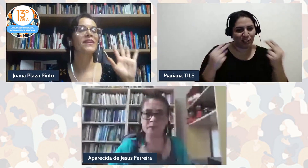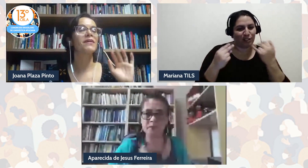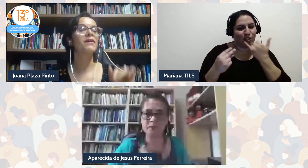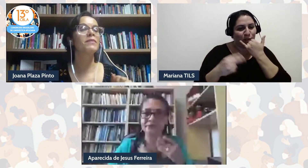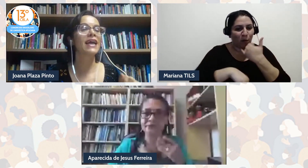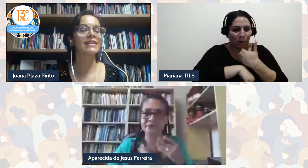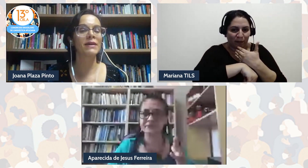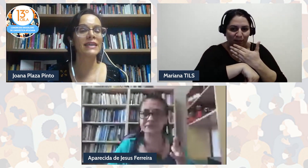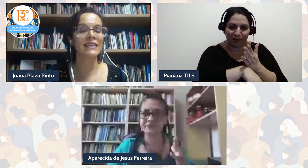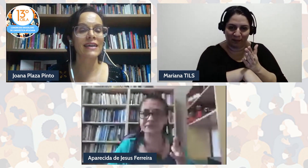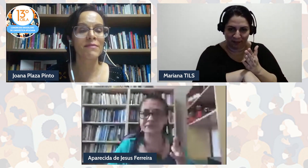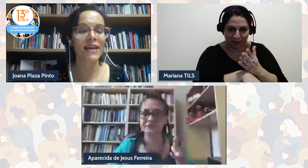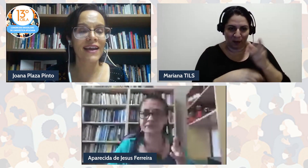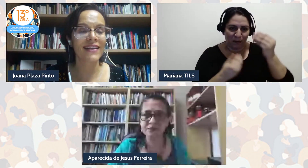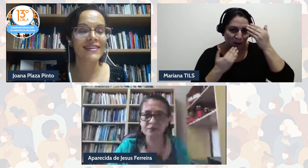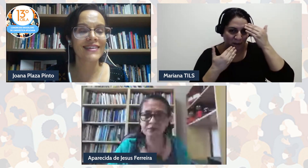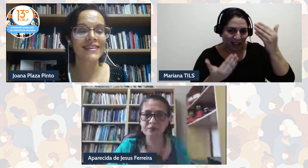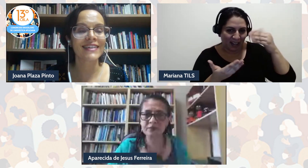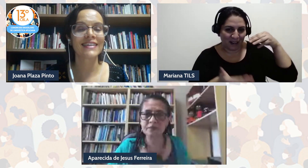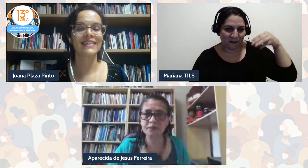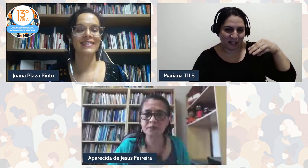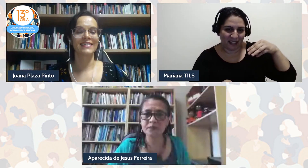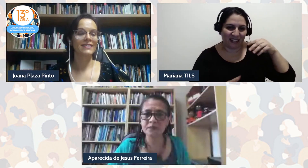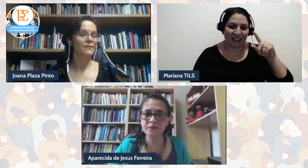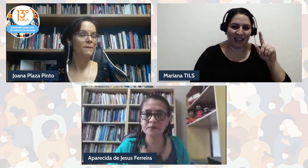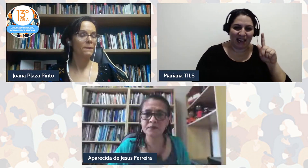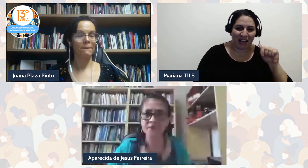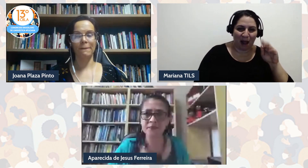tempo. Obrigada, Mariane e Gabriele.